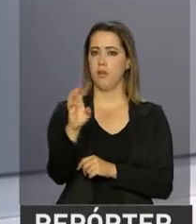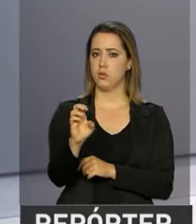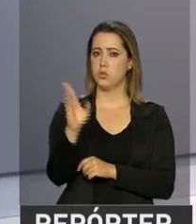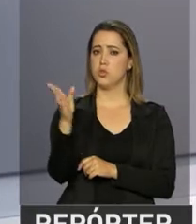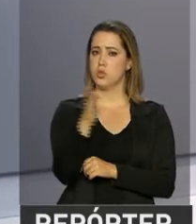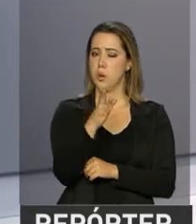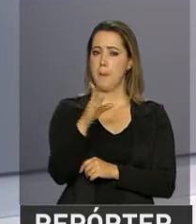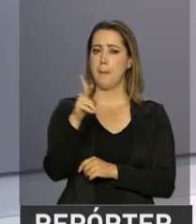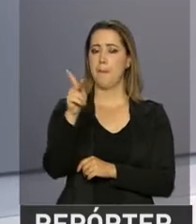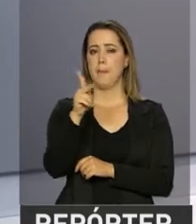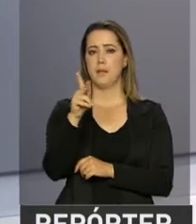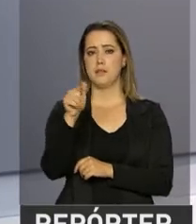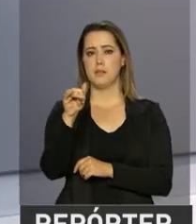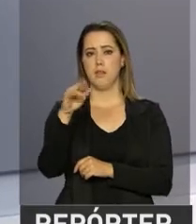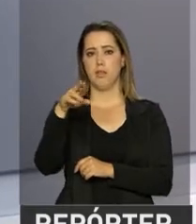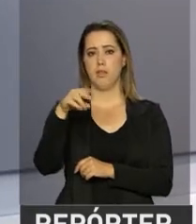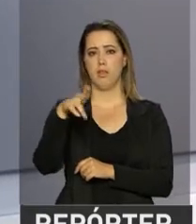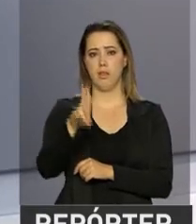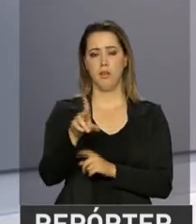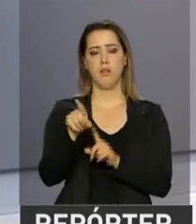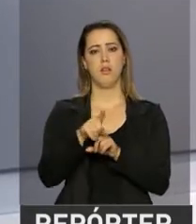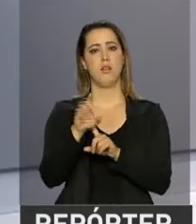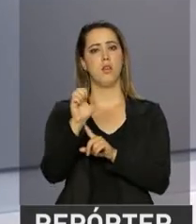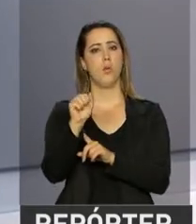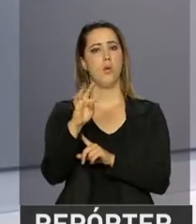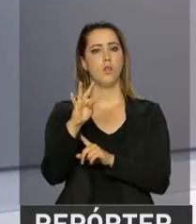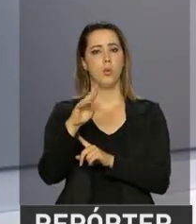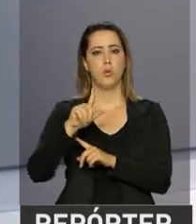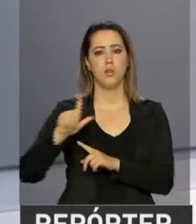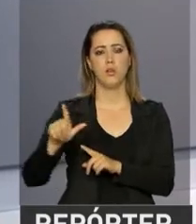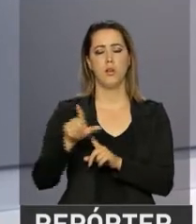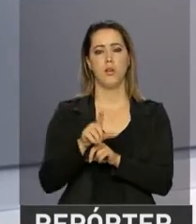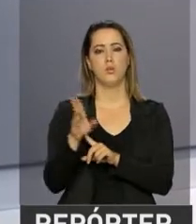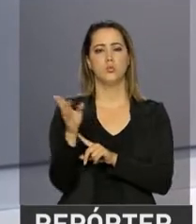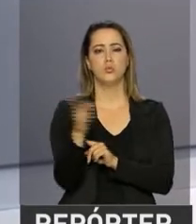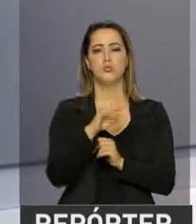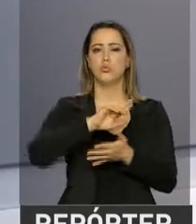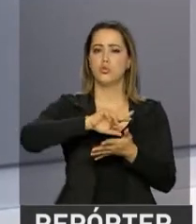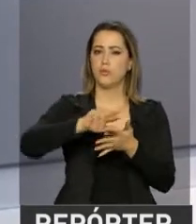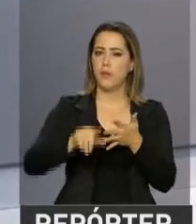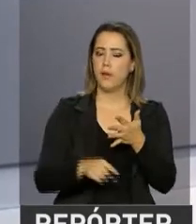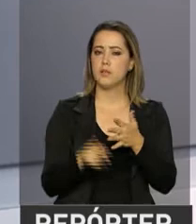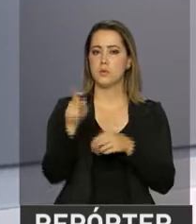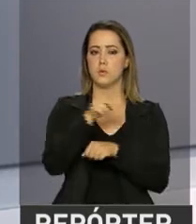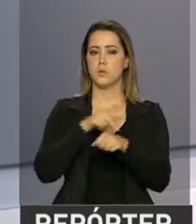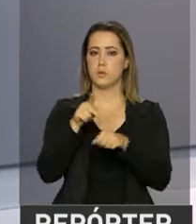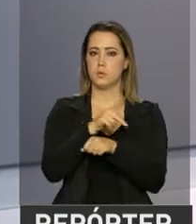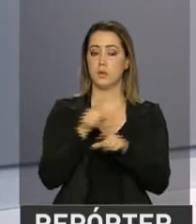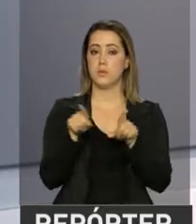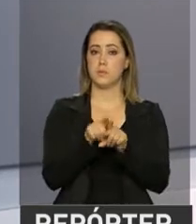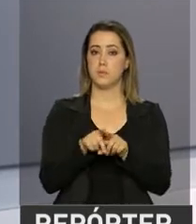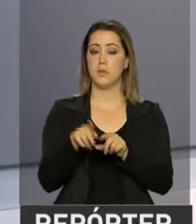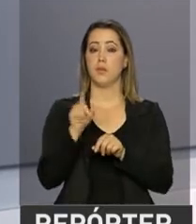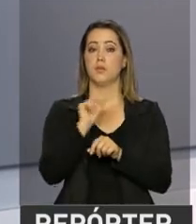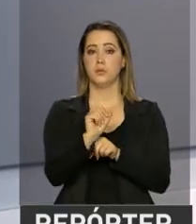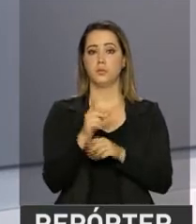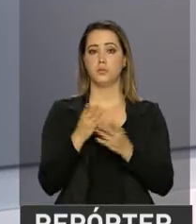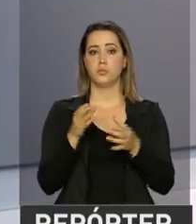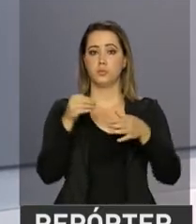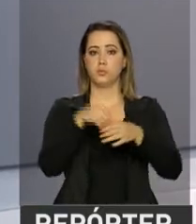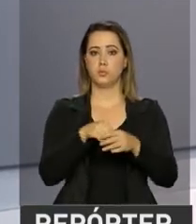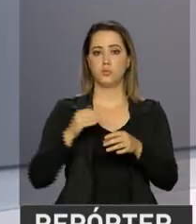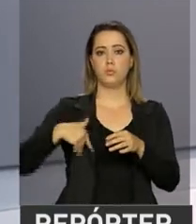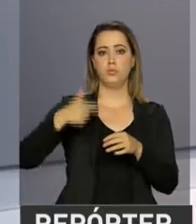equatorial moçambique portugal são tomé e príncipe e timor leste a população dos países membros